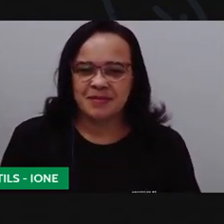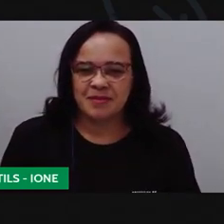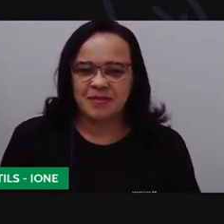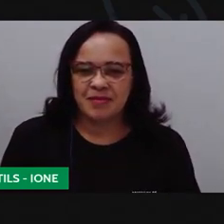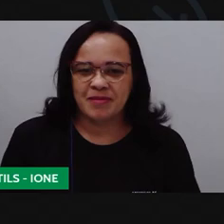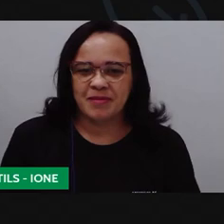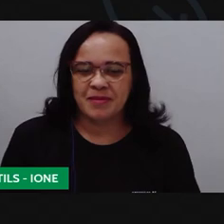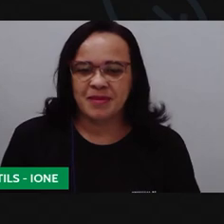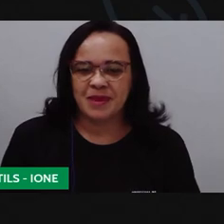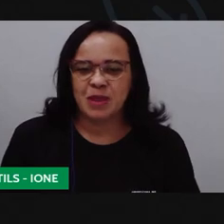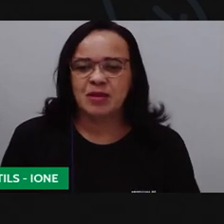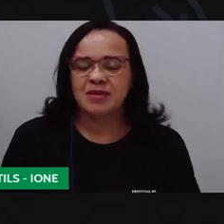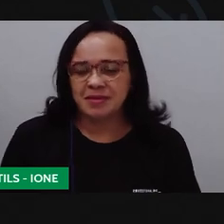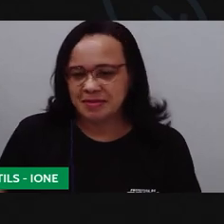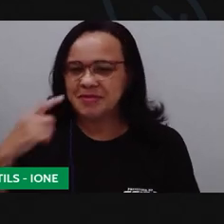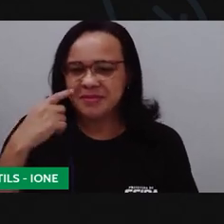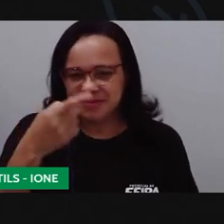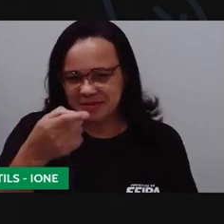ó